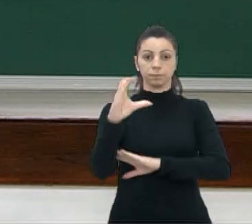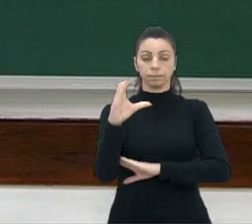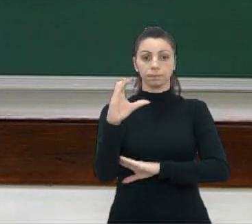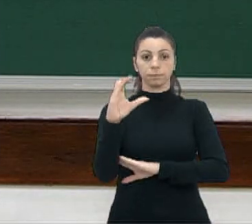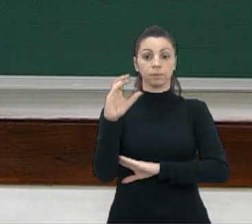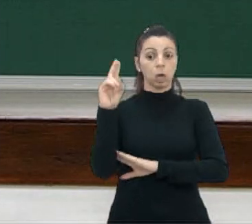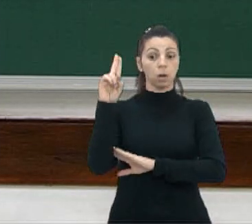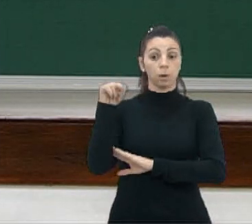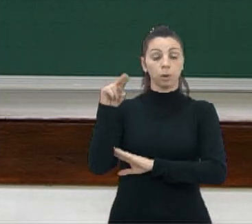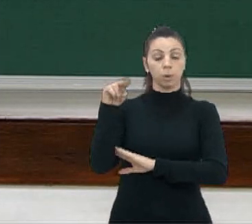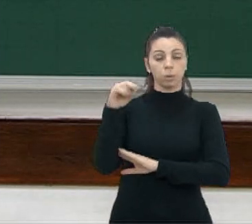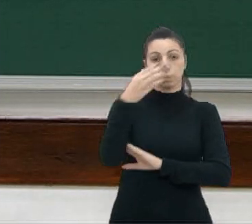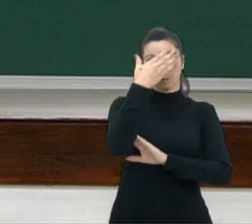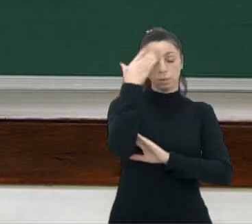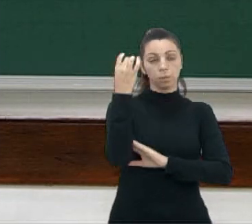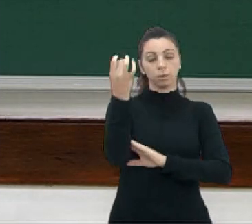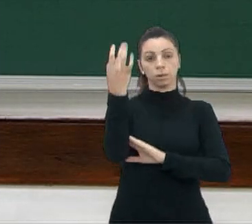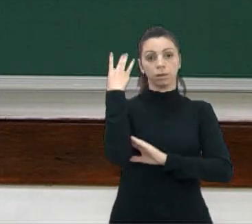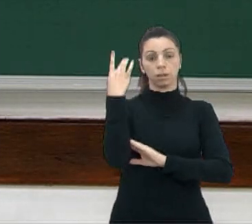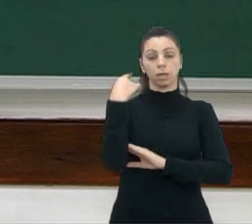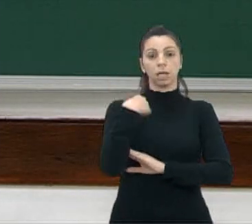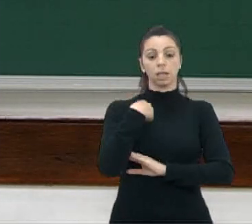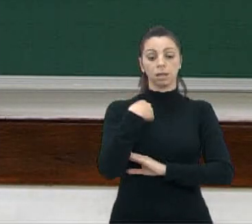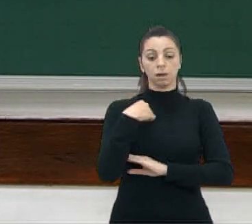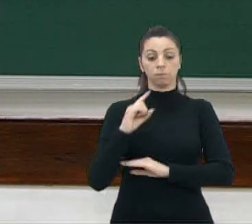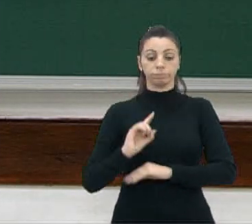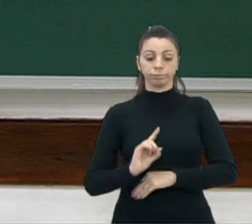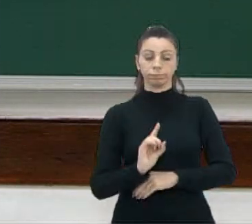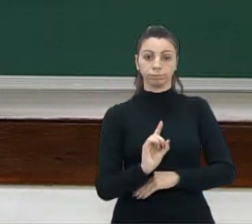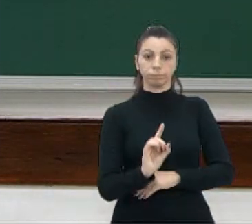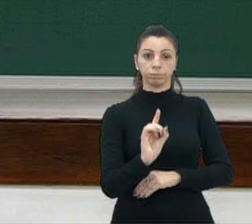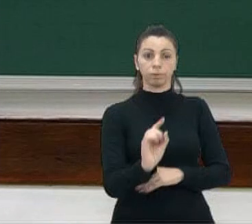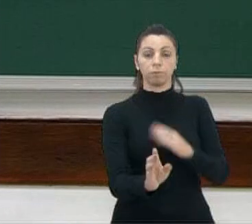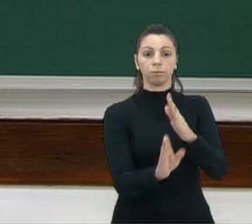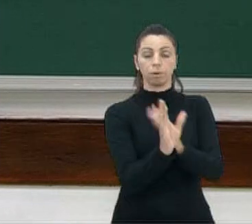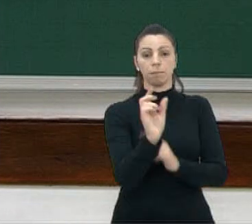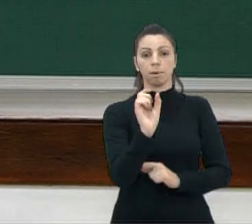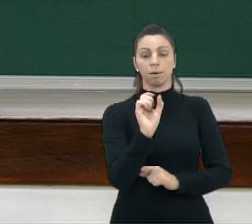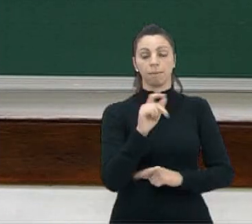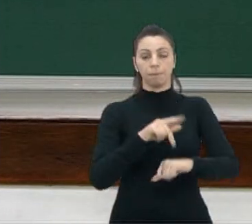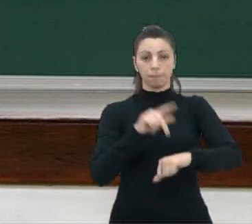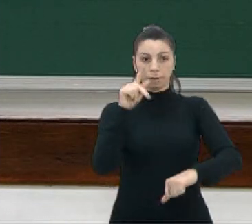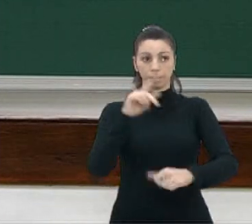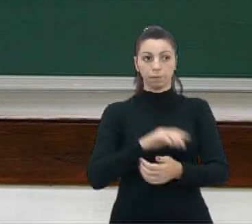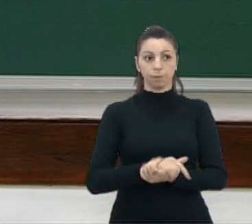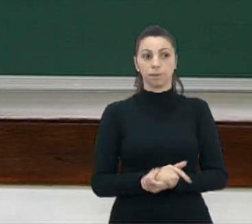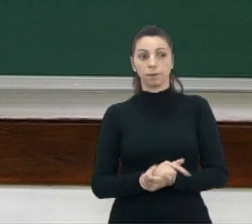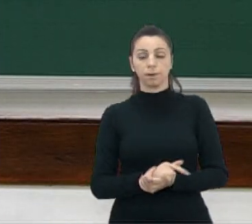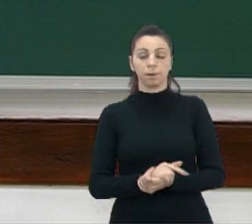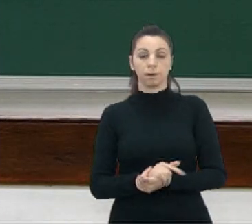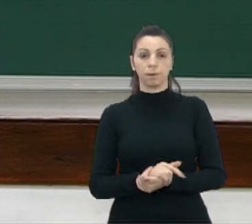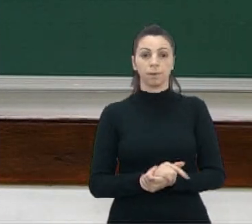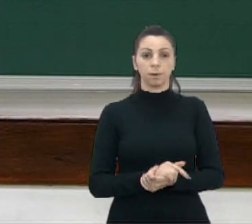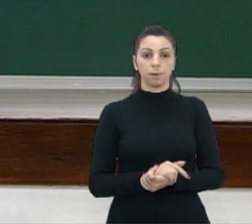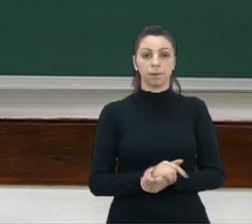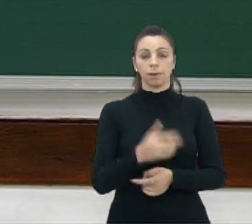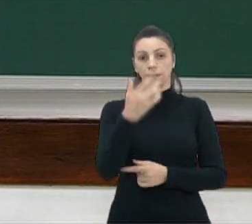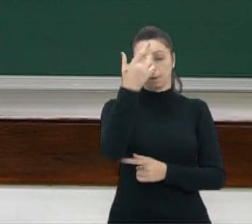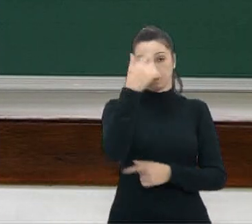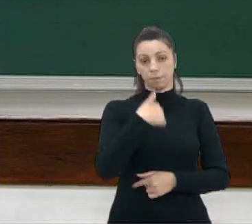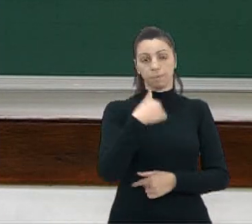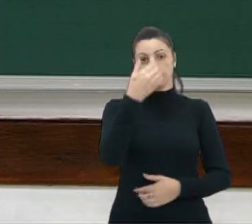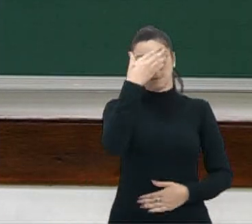me esquecerei que no meio do caminho tinha uma pedra. Os verbos já são dois, não é? Duas ocorrências verbais. O me esquecerei e